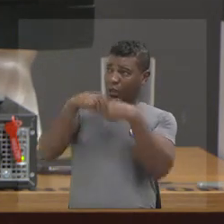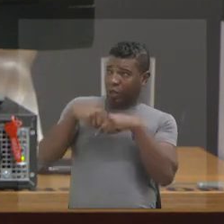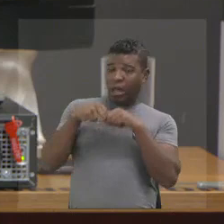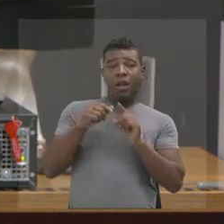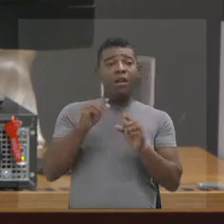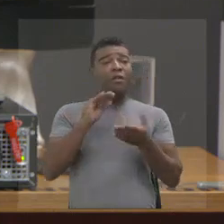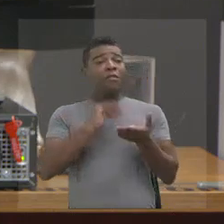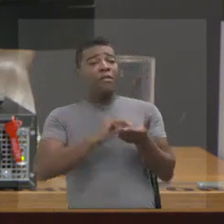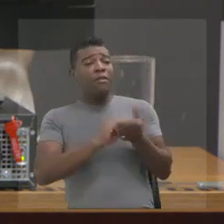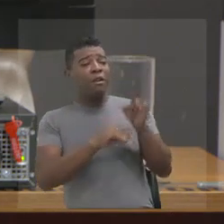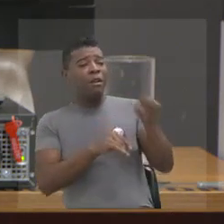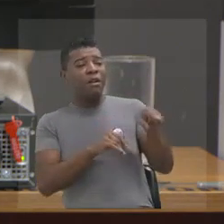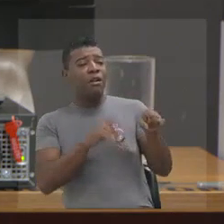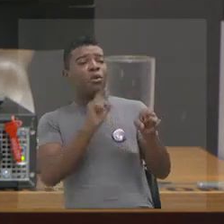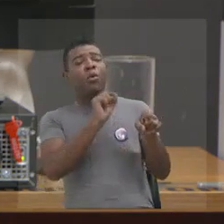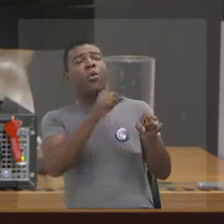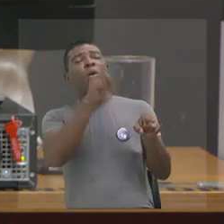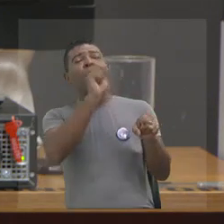pessoas